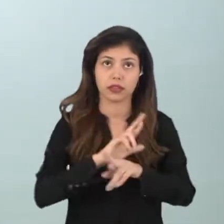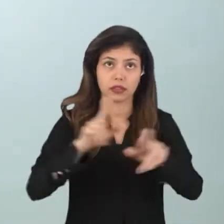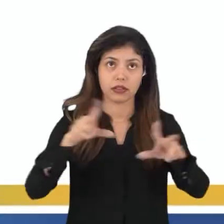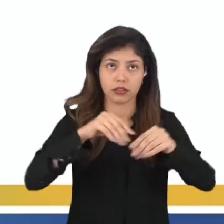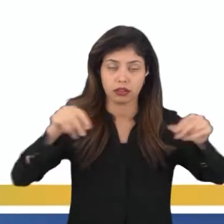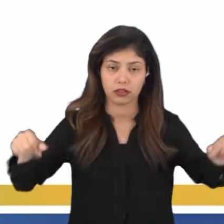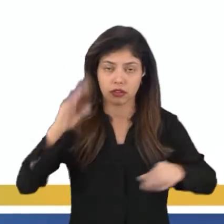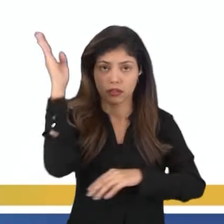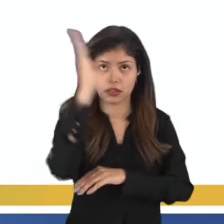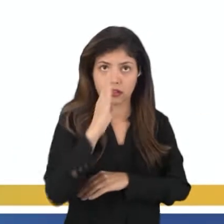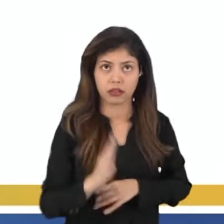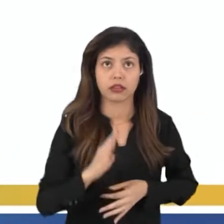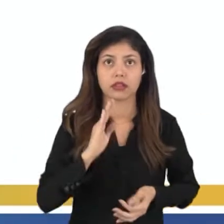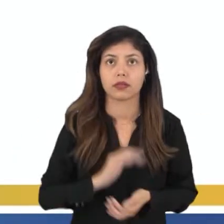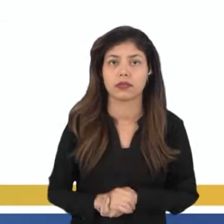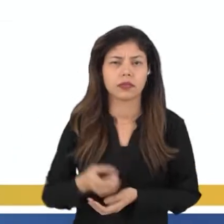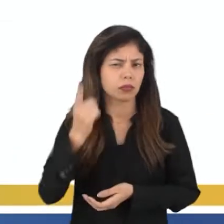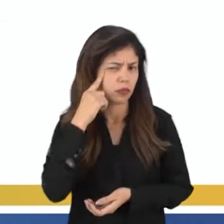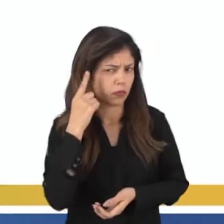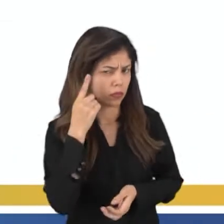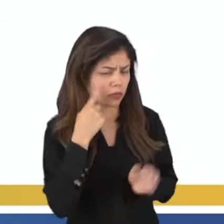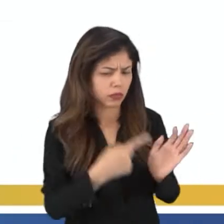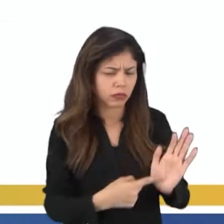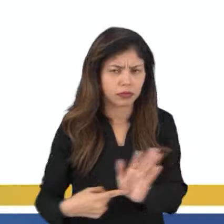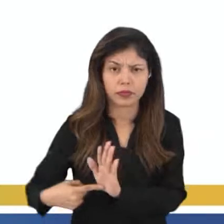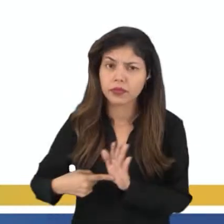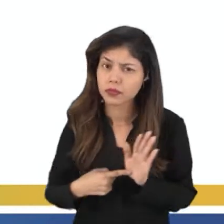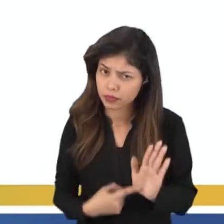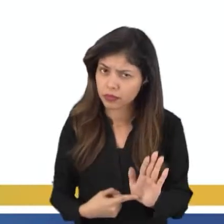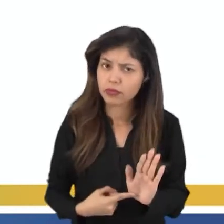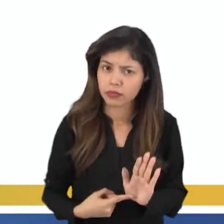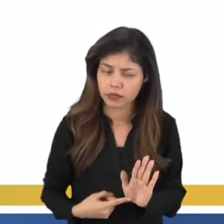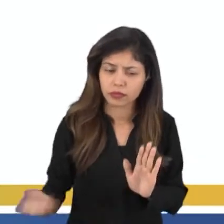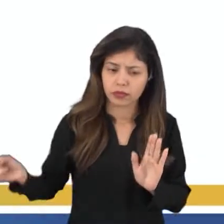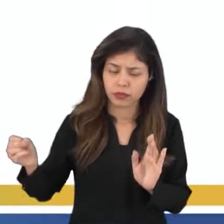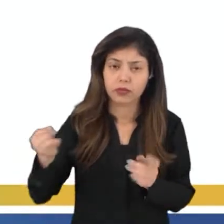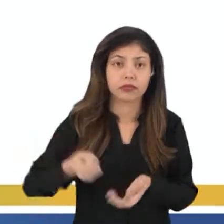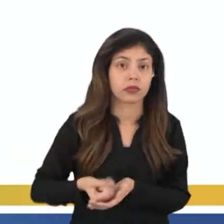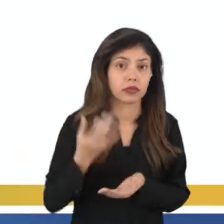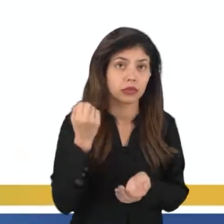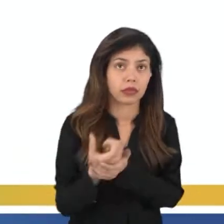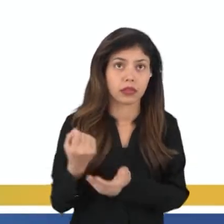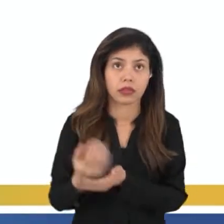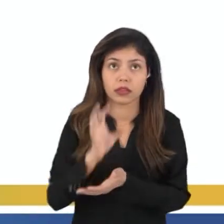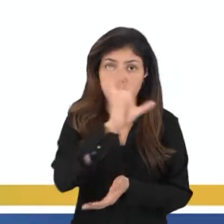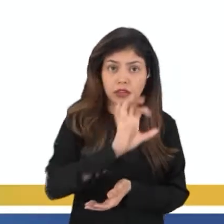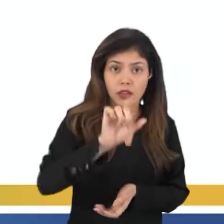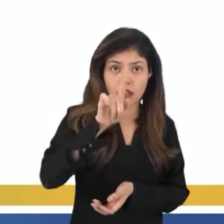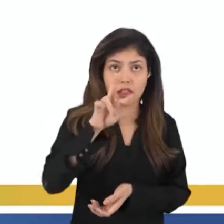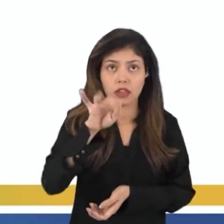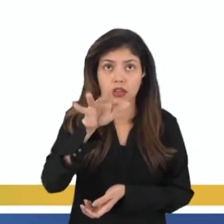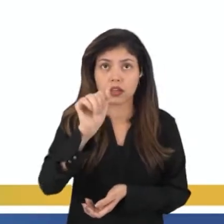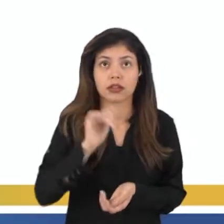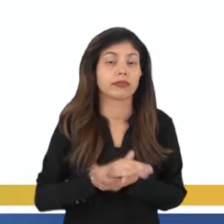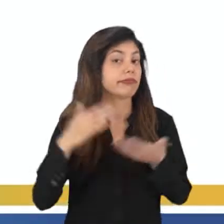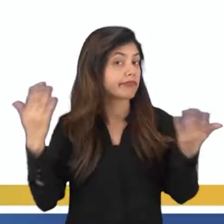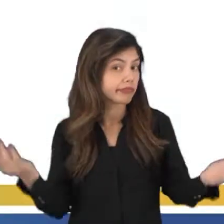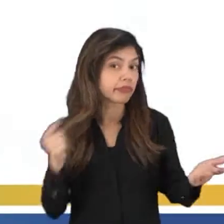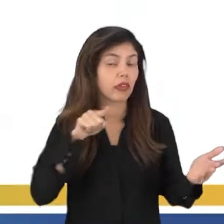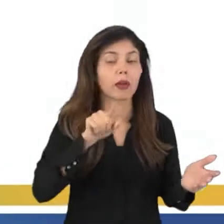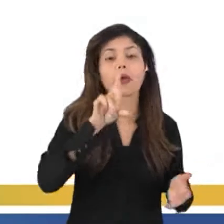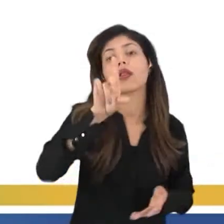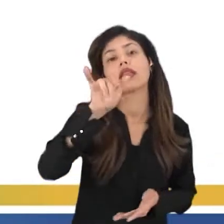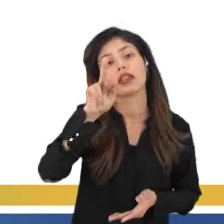das diferentes partes do território brasileiro que concentrou seus investimentos nas regiões litorâneas. Afinal de contas, foi